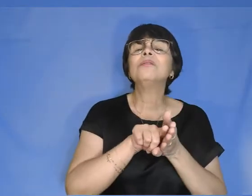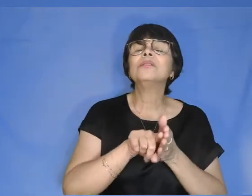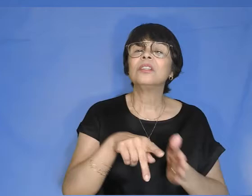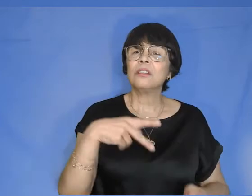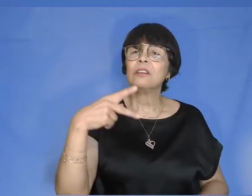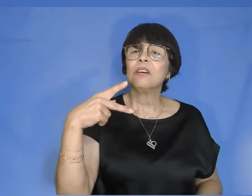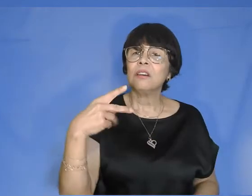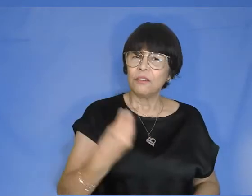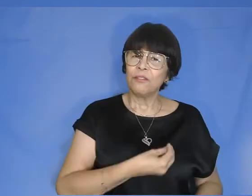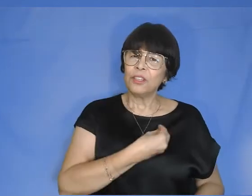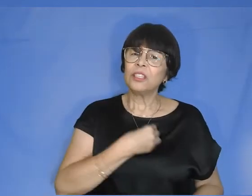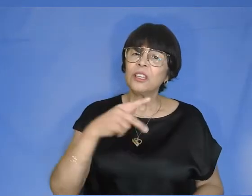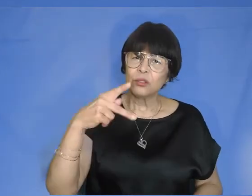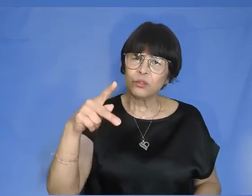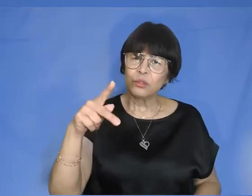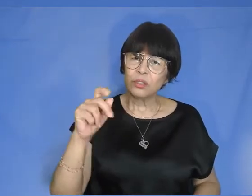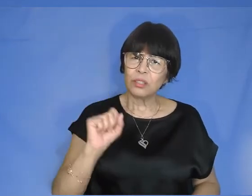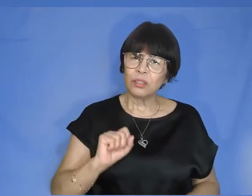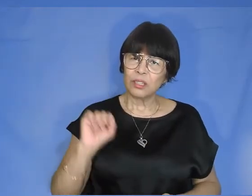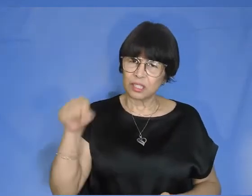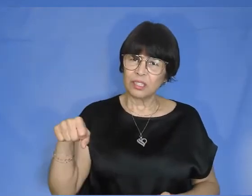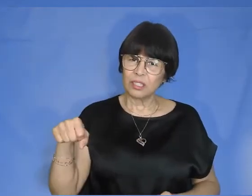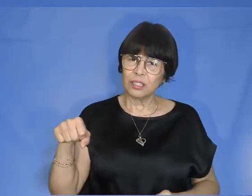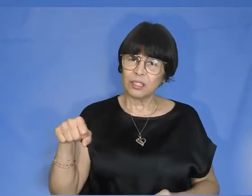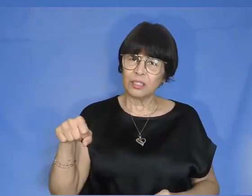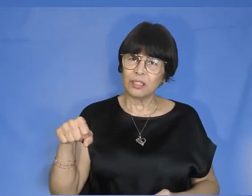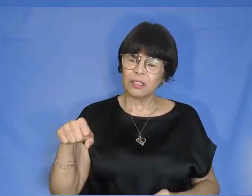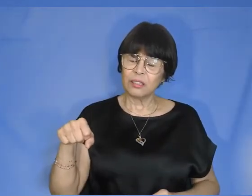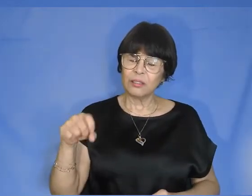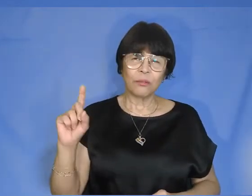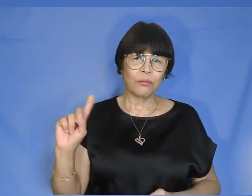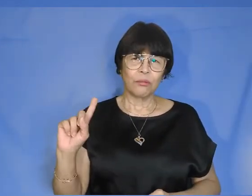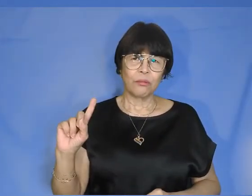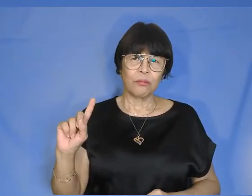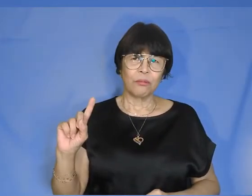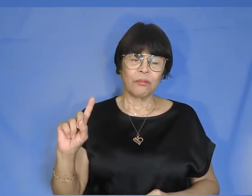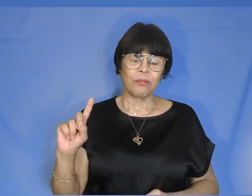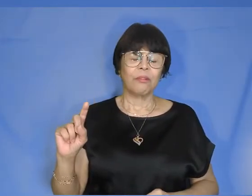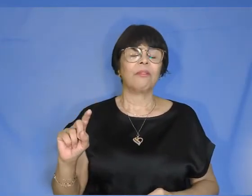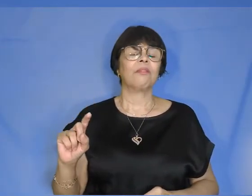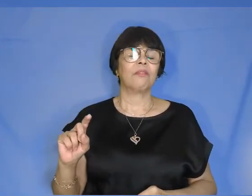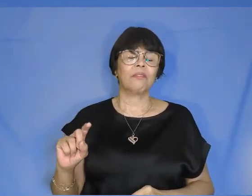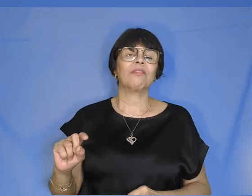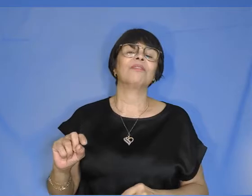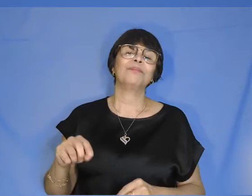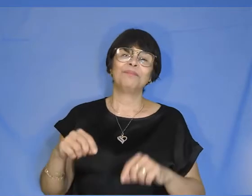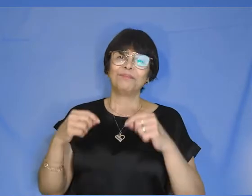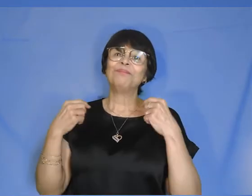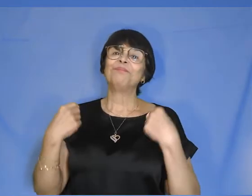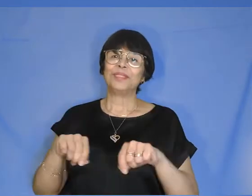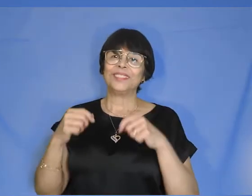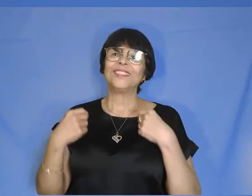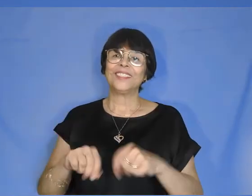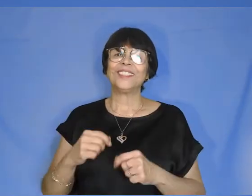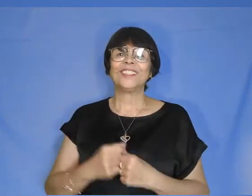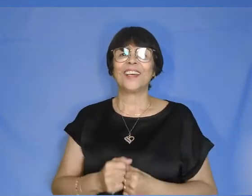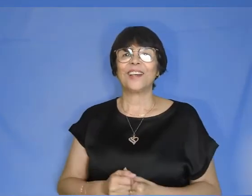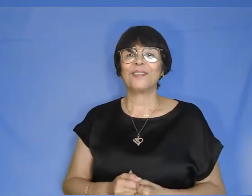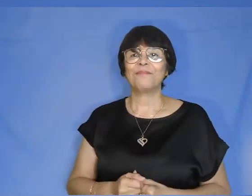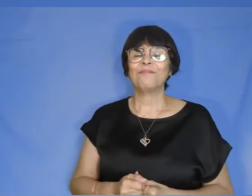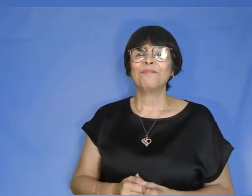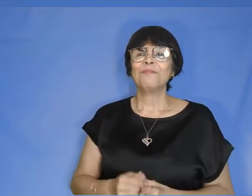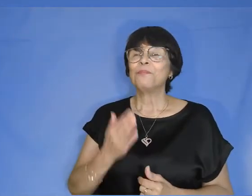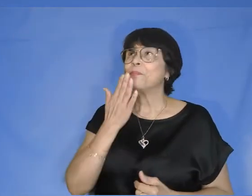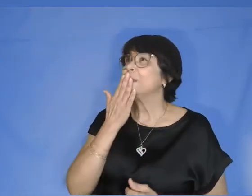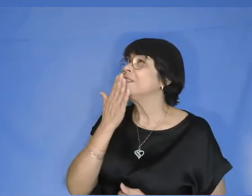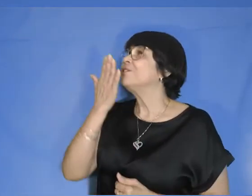ouvem? É interessante perceber isso, porque no dia a dia, no nosso lugar comum, no nosso prosaico, como dizem,